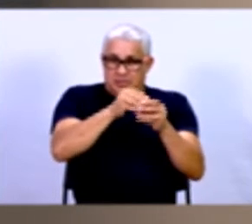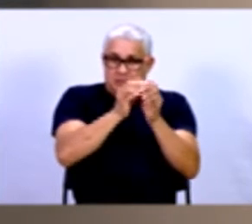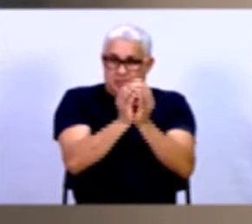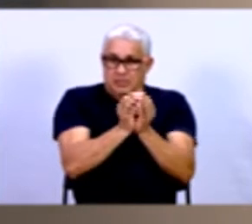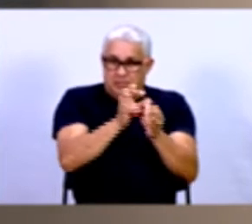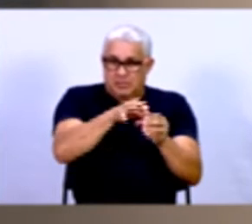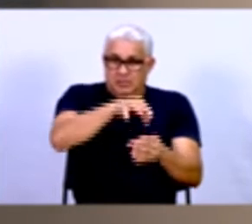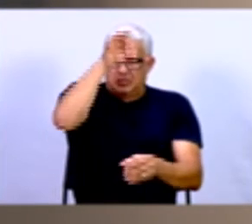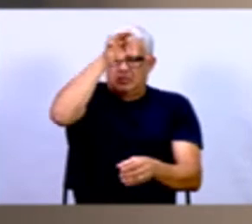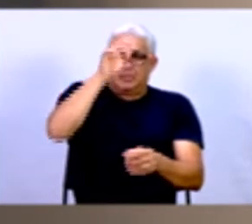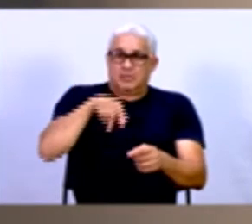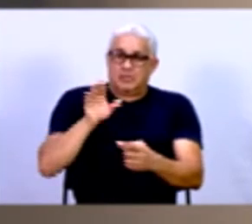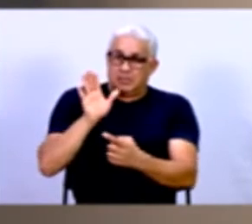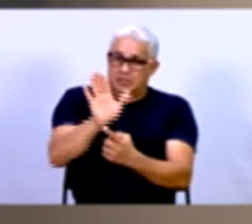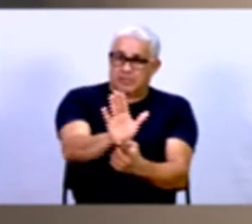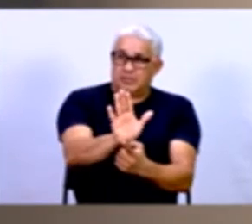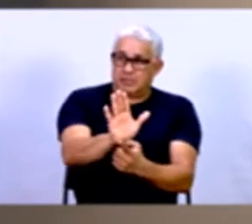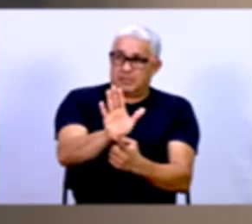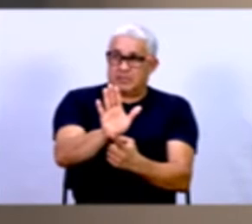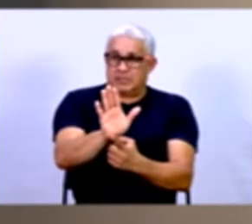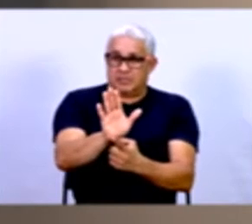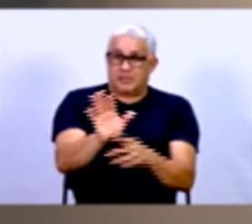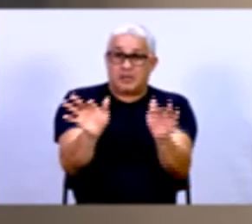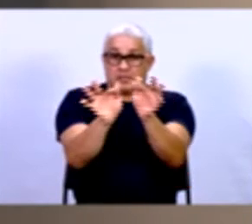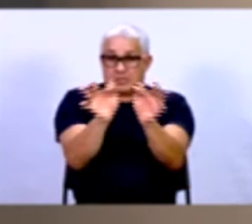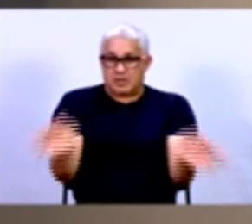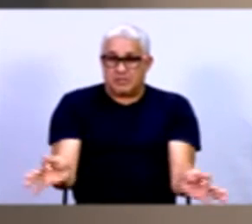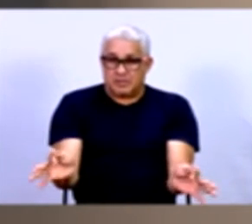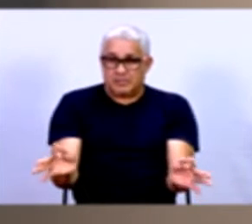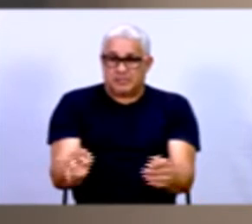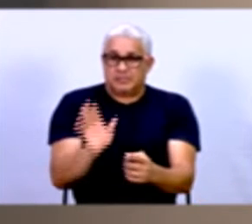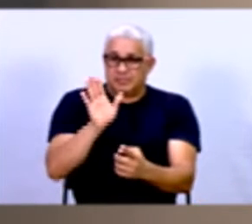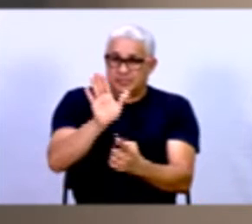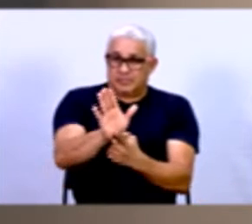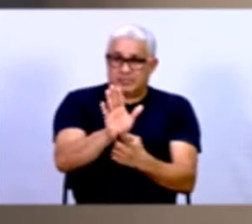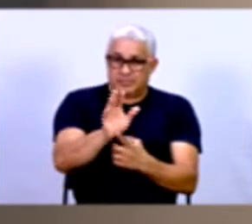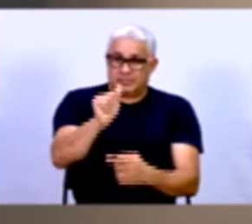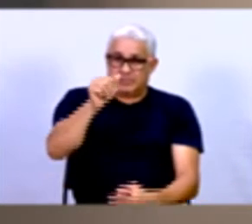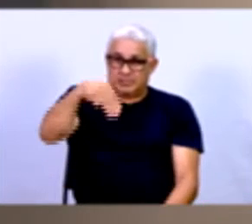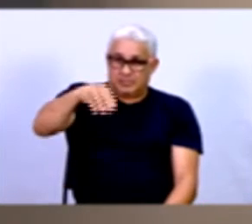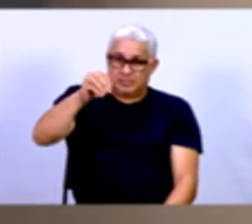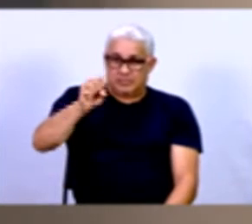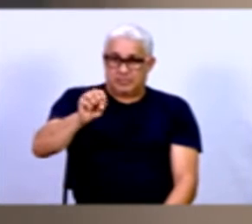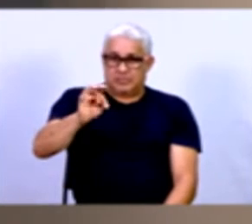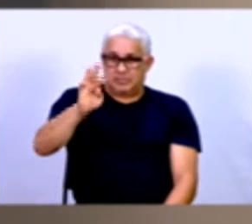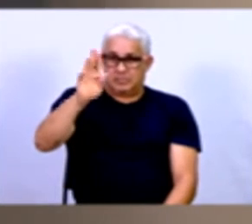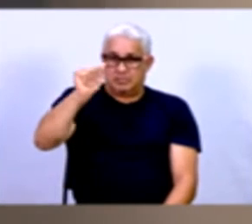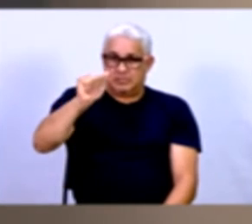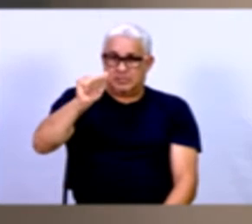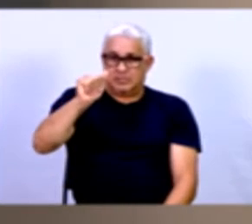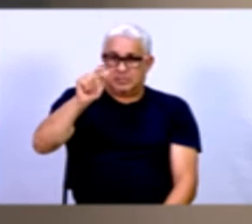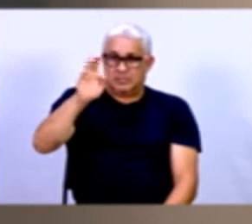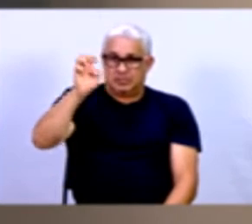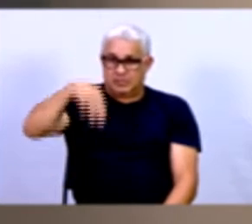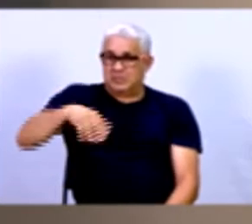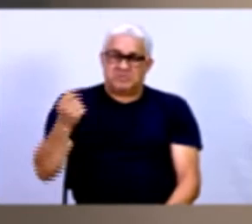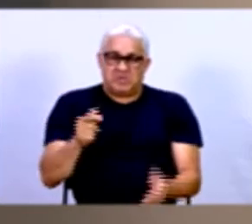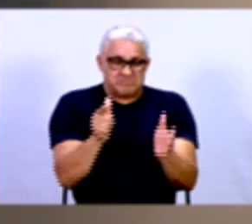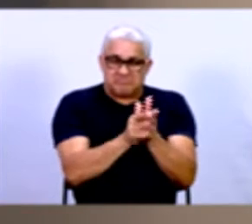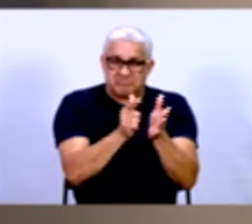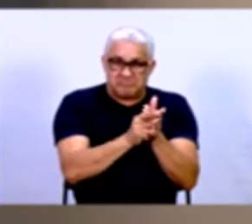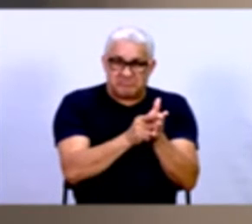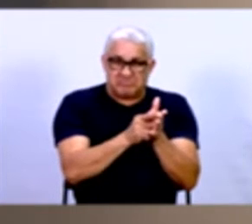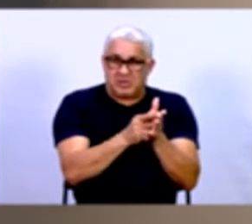amostra. Isso é amostragem probabilística simples. Muito fácil de fazer. Não precisa nem ter globo. Você pode fazer papelzinho de 1,70